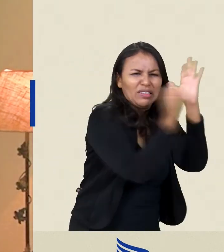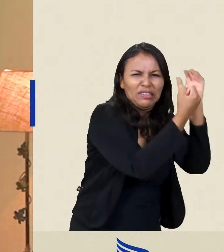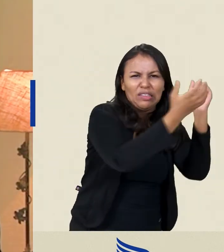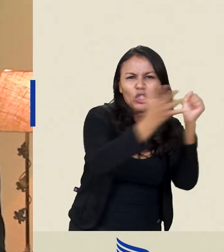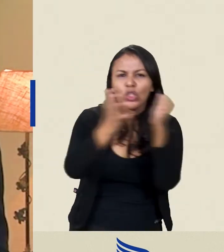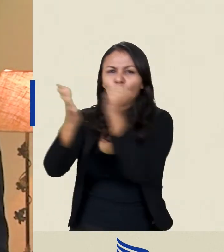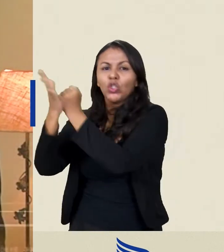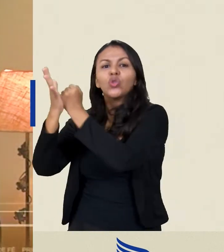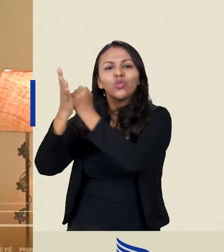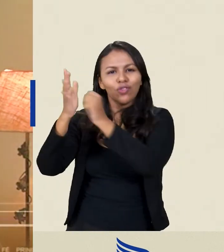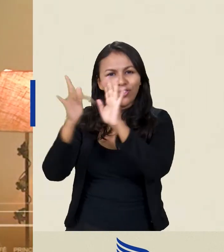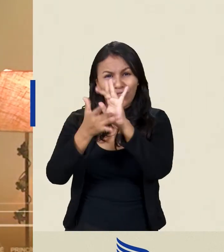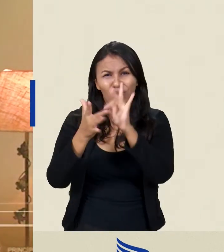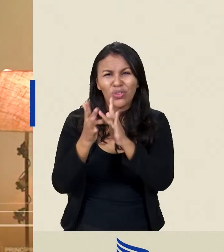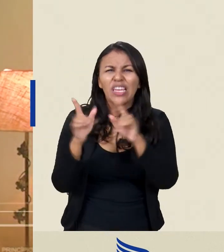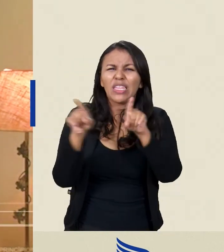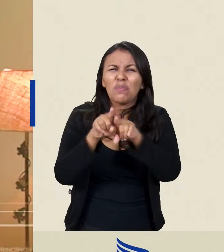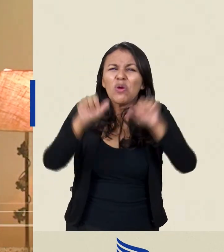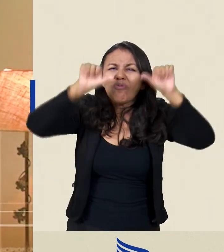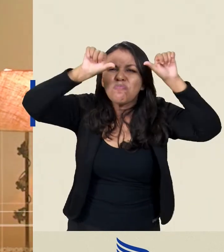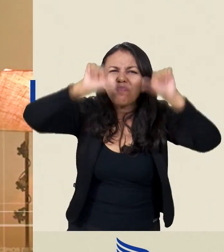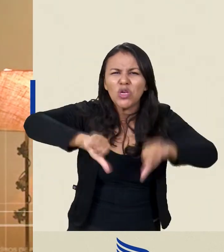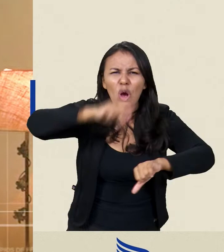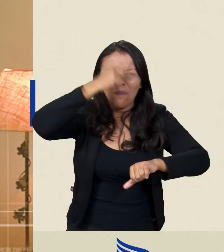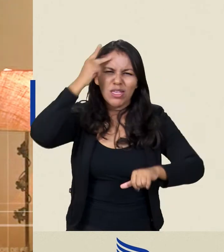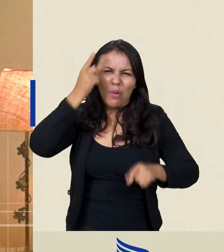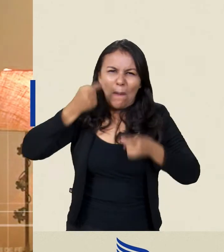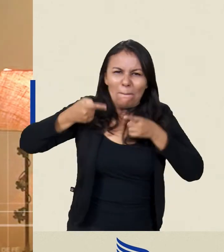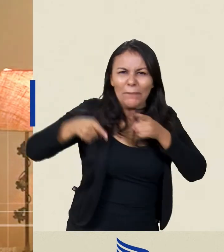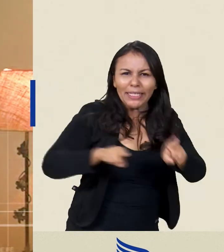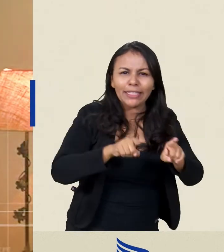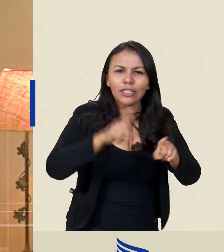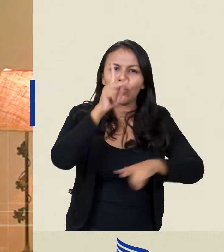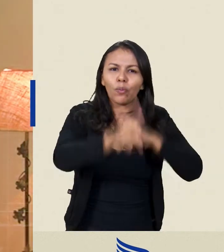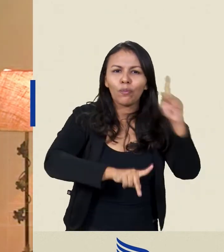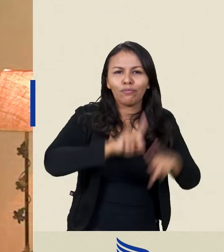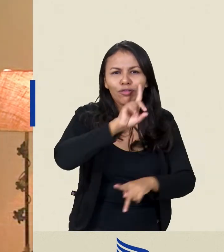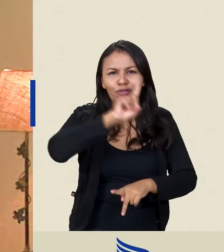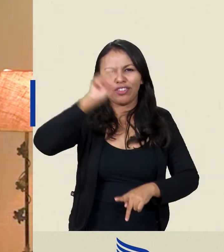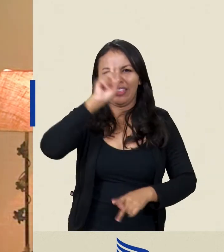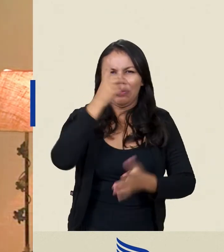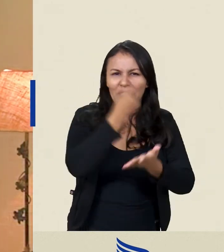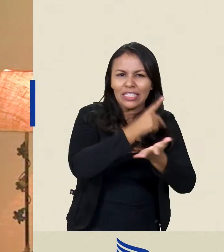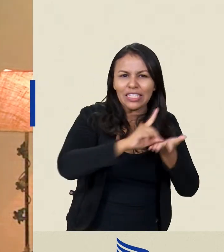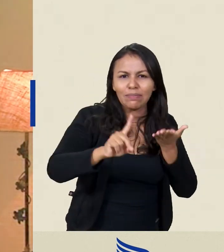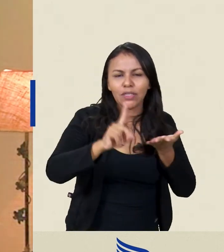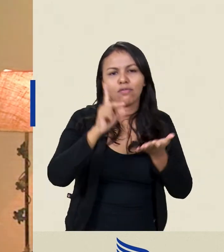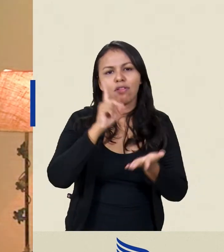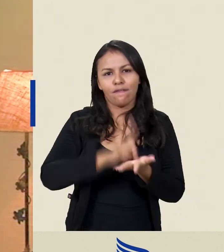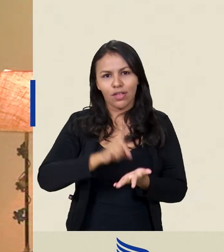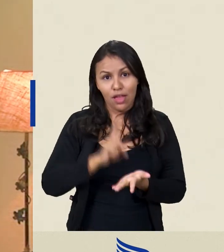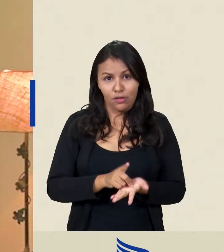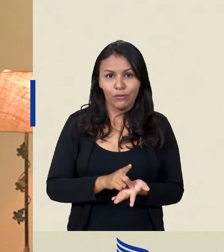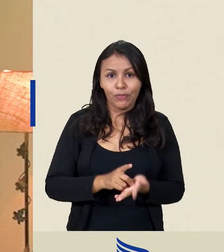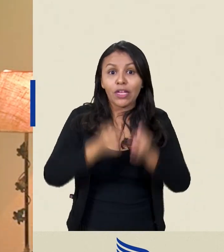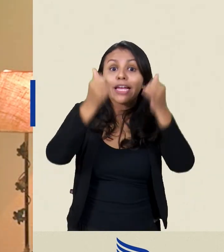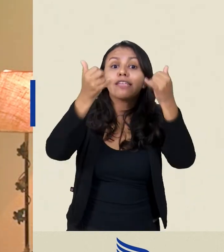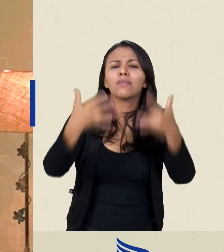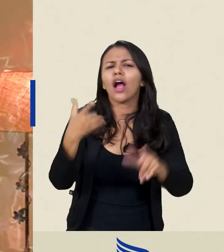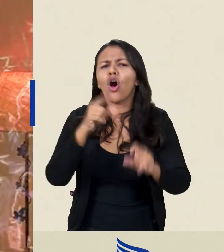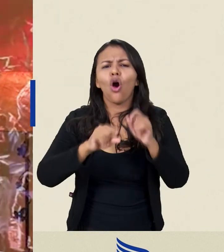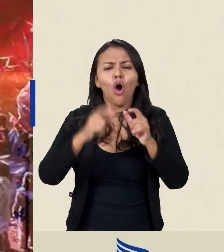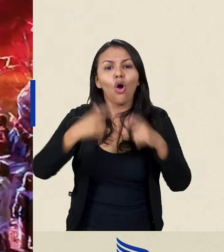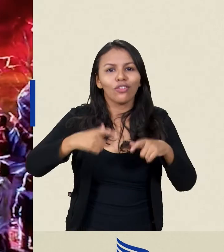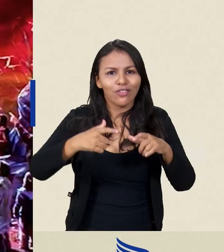verdade. Este ponto interessante e curioso está revelado em Apocalipse capítulo 1, versículo